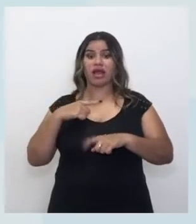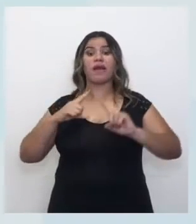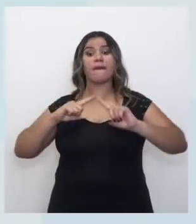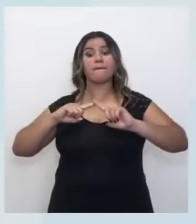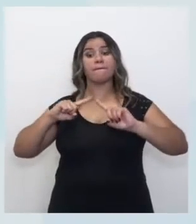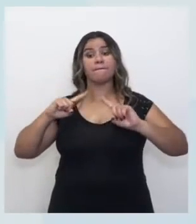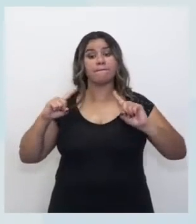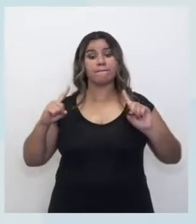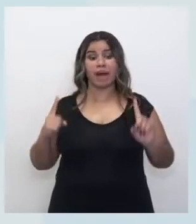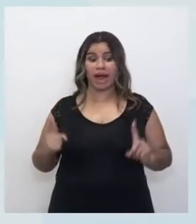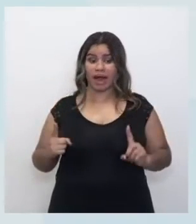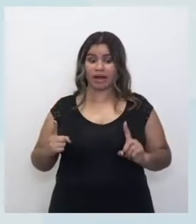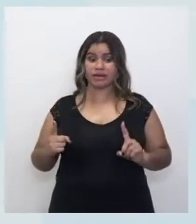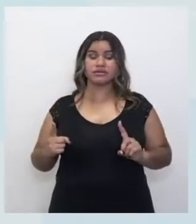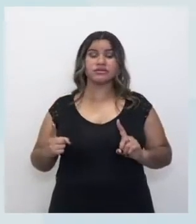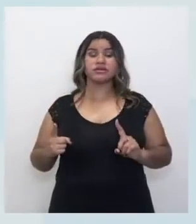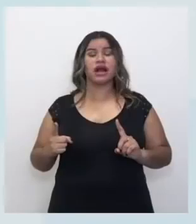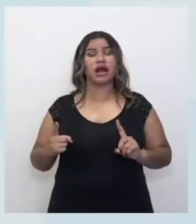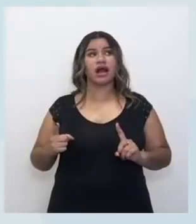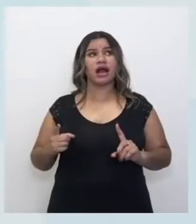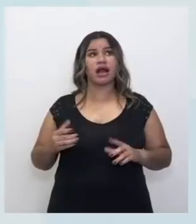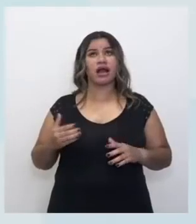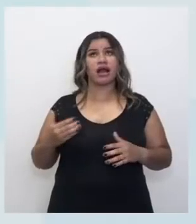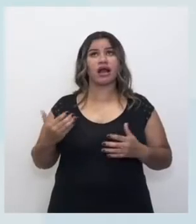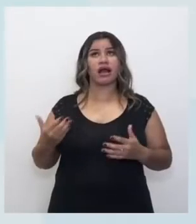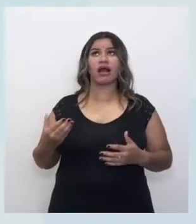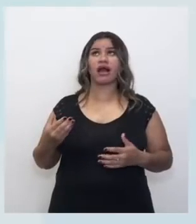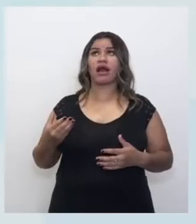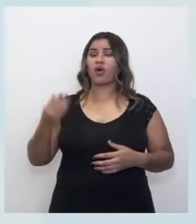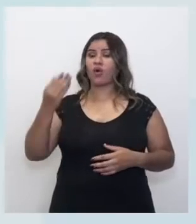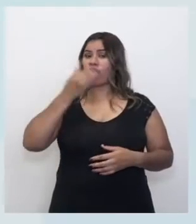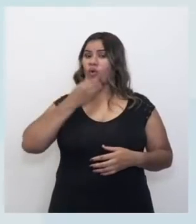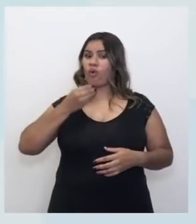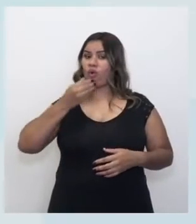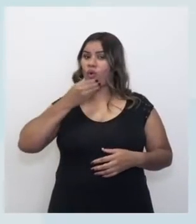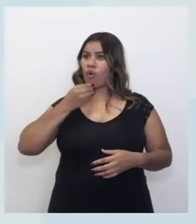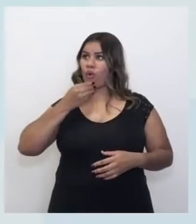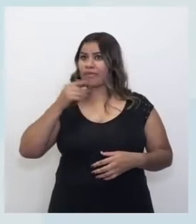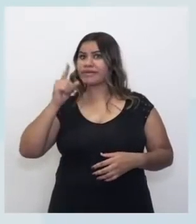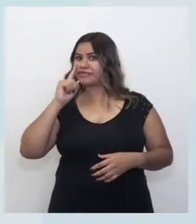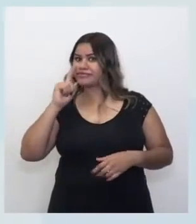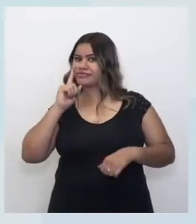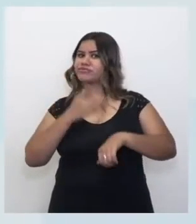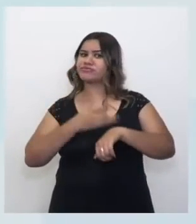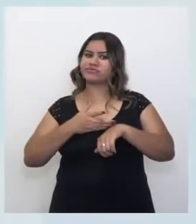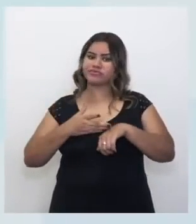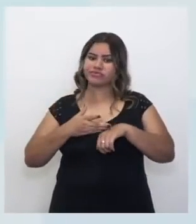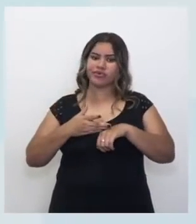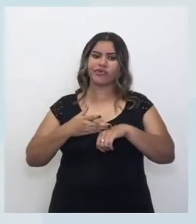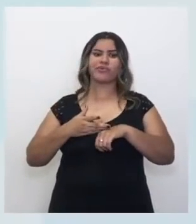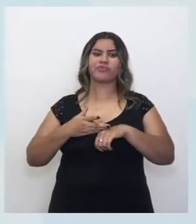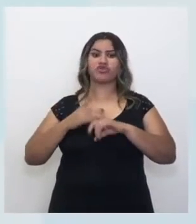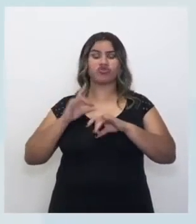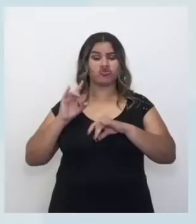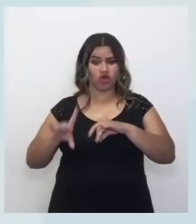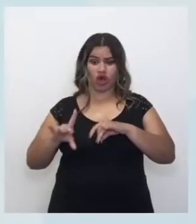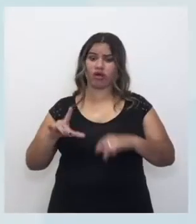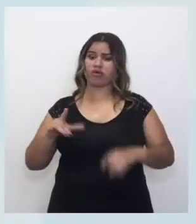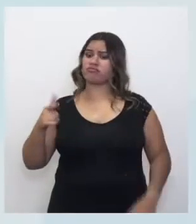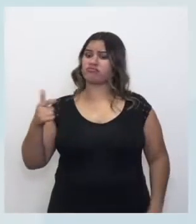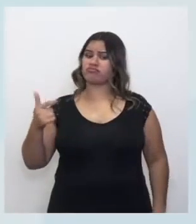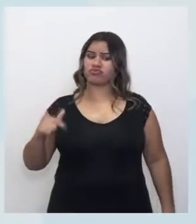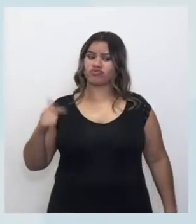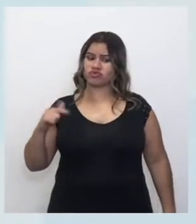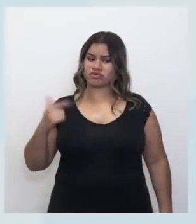outro lado, também não há homem que viva apenas na cotidianidade. Isso